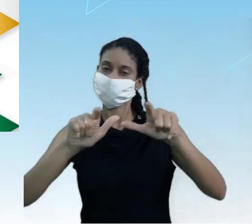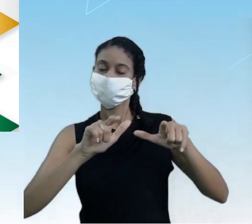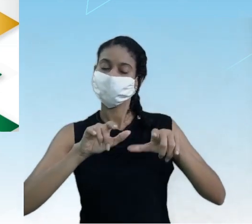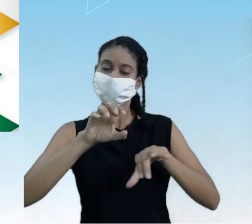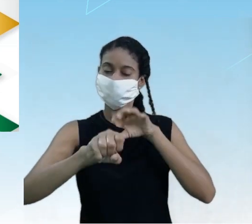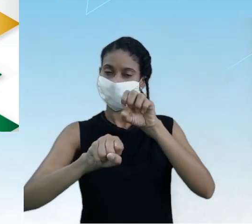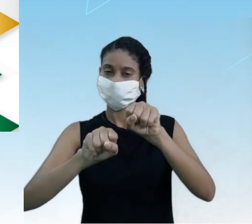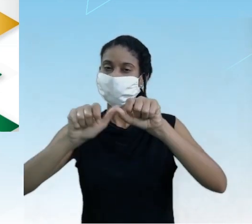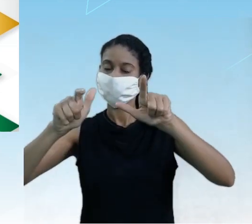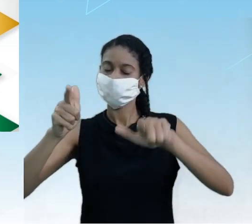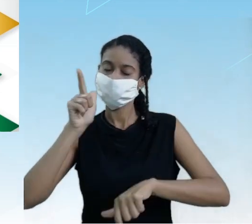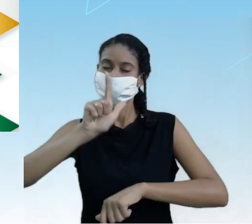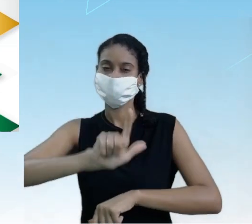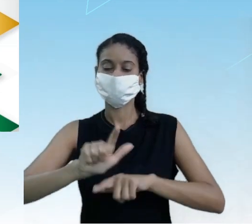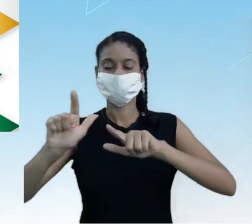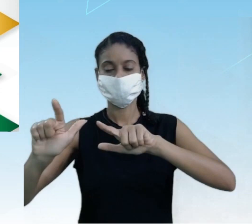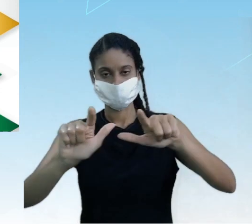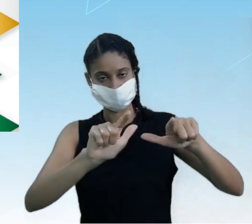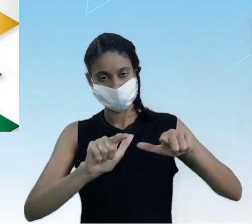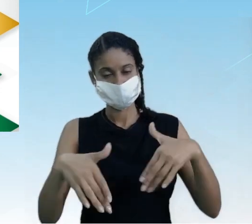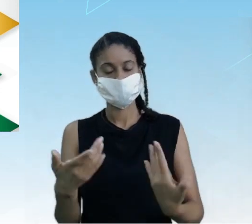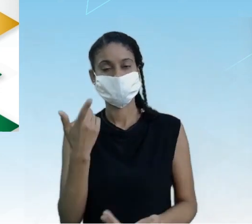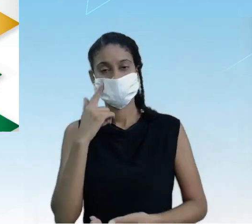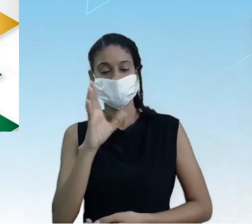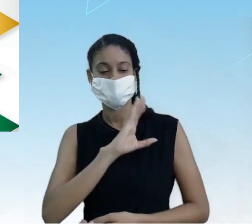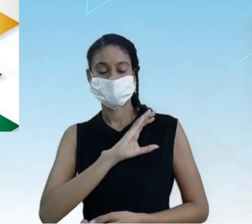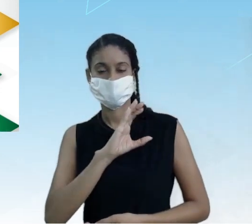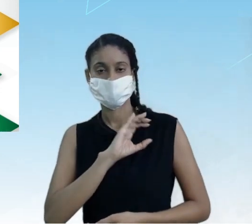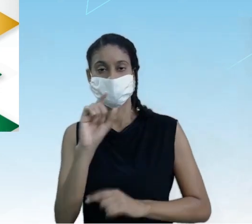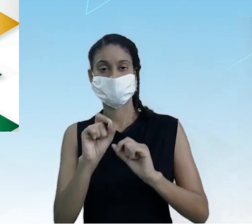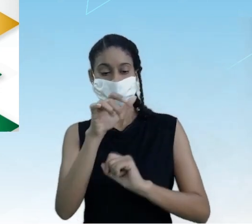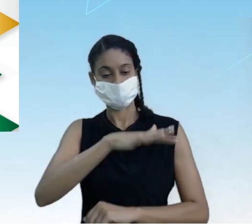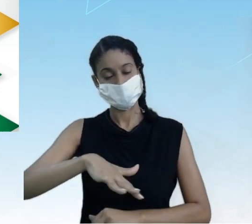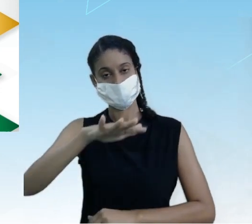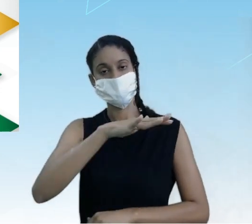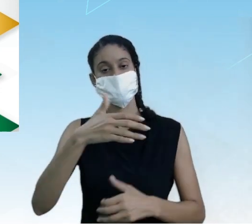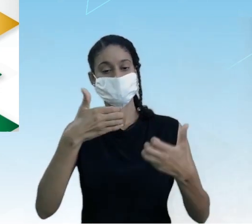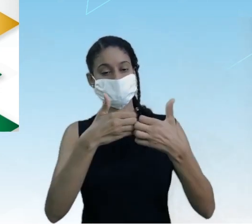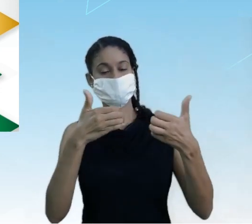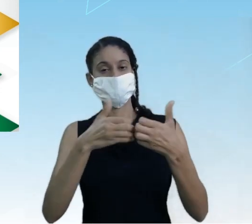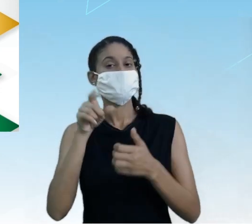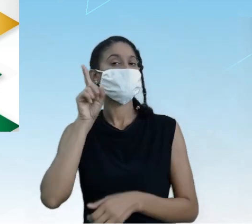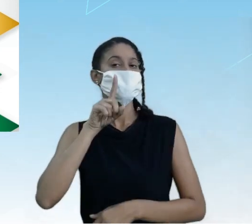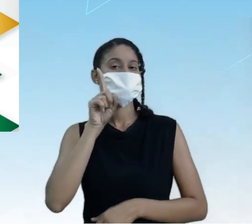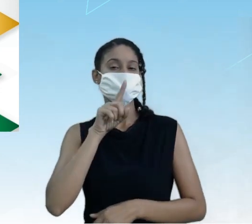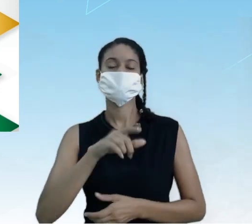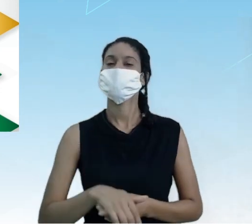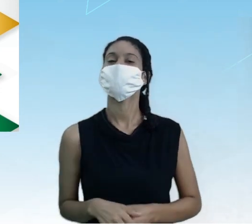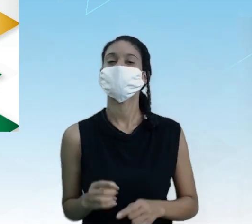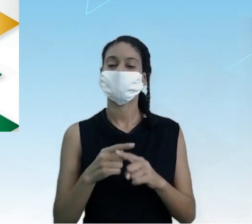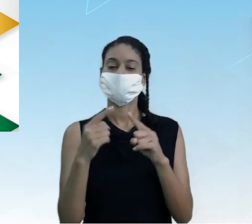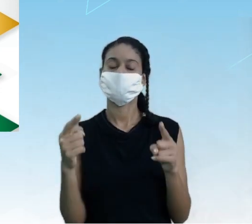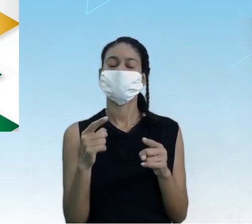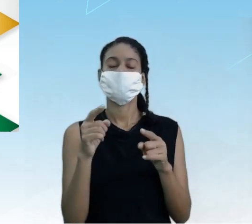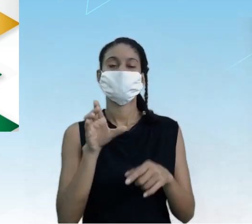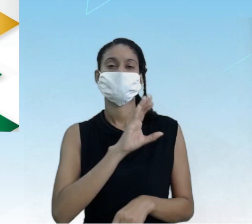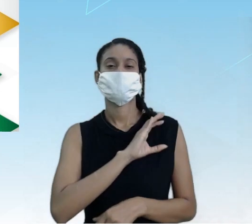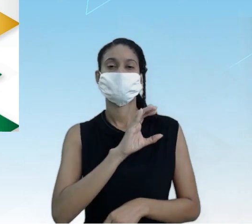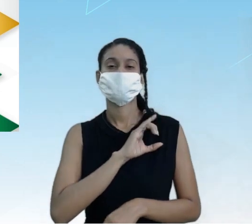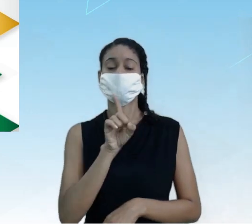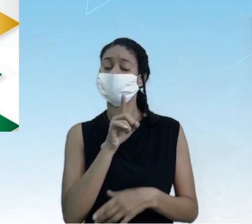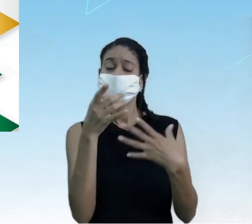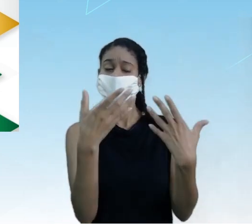Bem interessante. Veja, o Canadá é uma região perto dos Estados Unidos, mas os canadenses